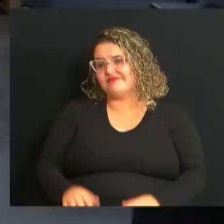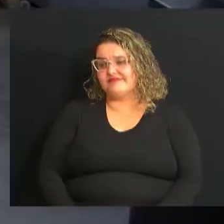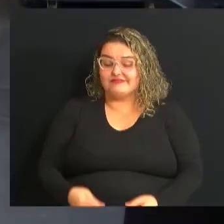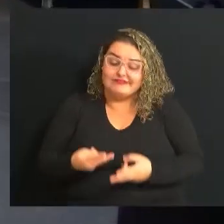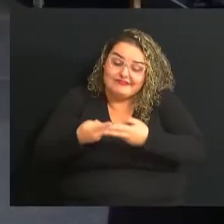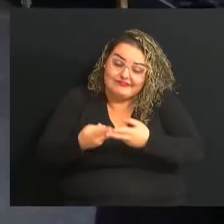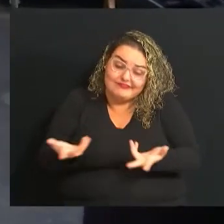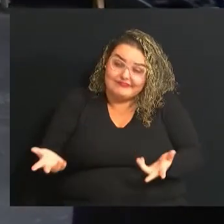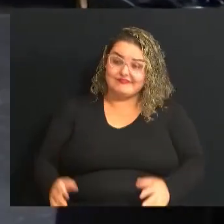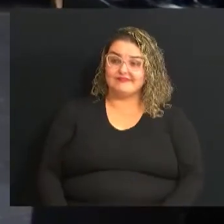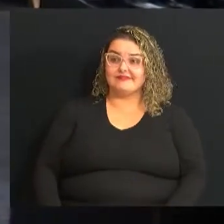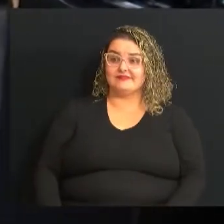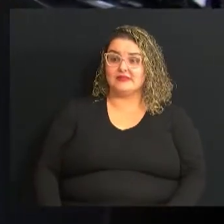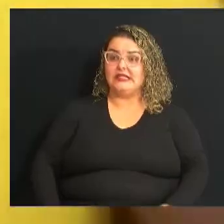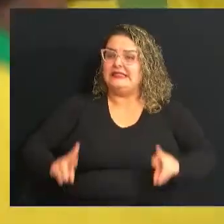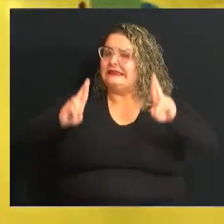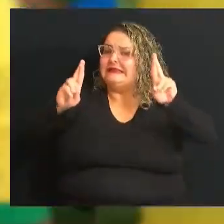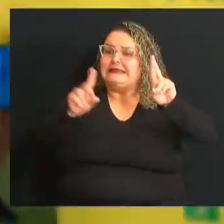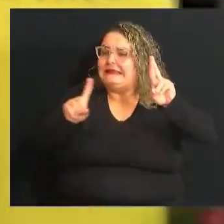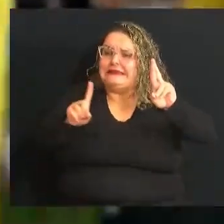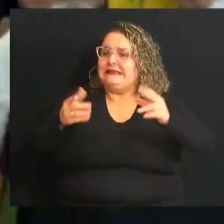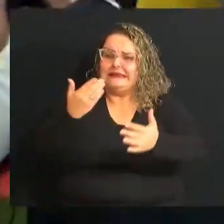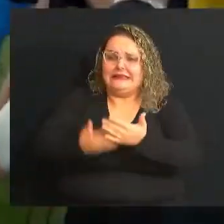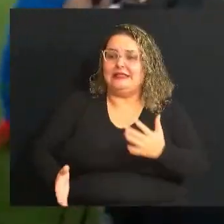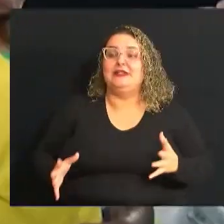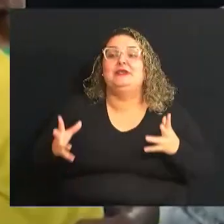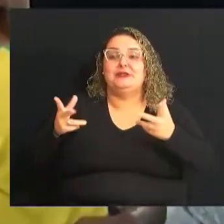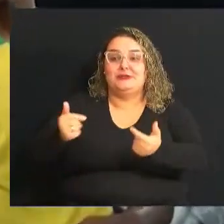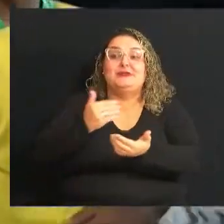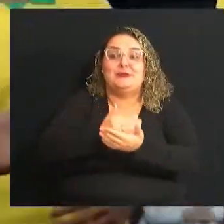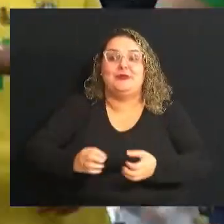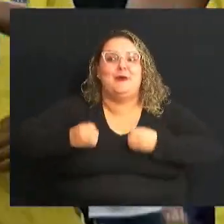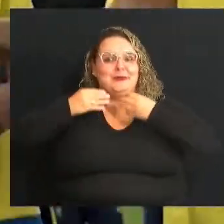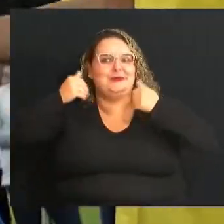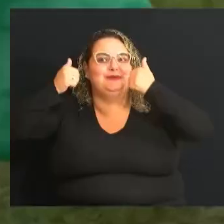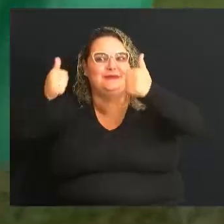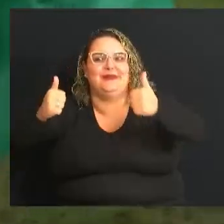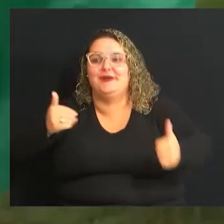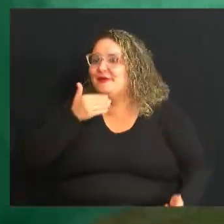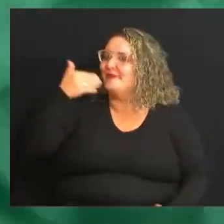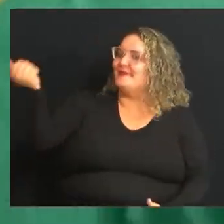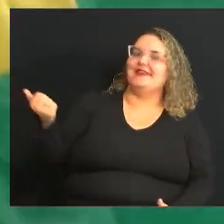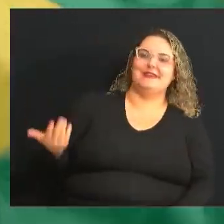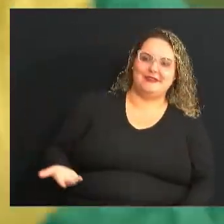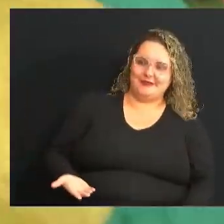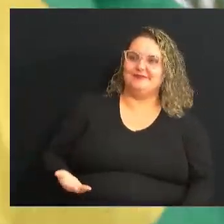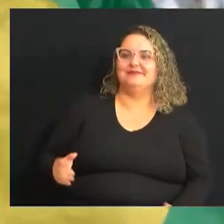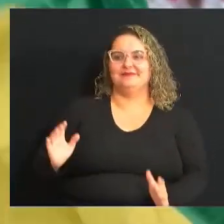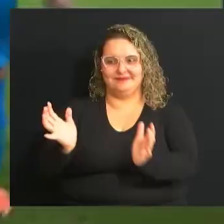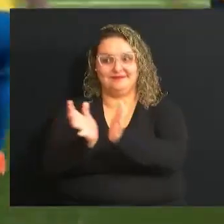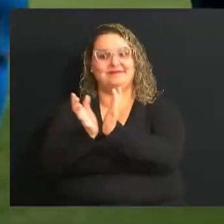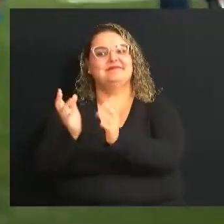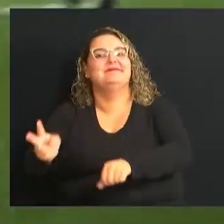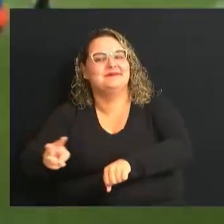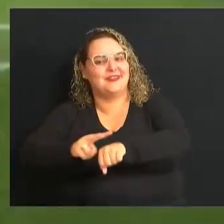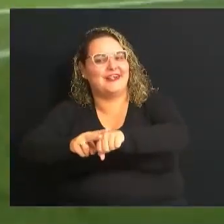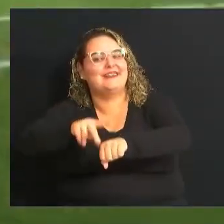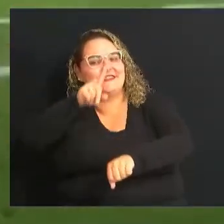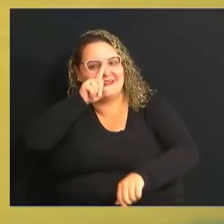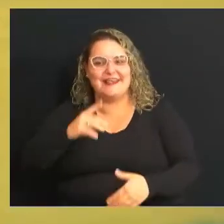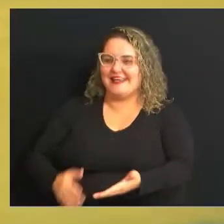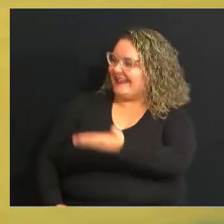porque a gente tem um ambiente bem familiar, já tem esse ambiente mais tranquilo, digamos assim. Nós vamos assistir os jogos aqui, né? Já está todo mundo bem preparado, né? E acho